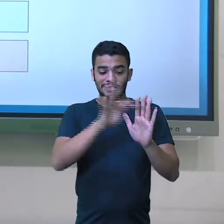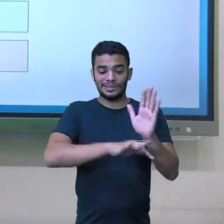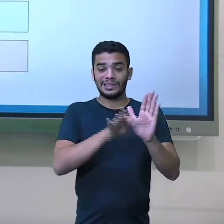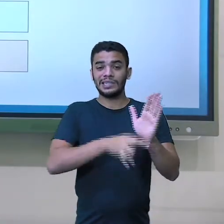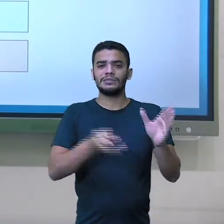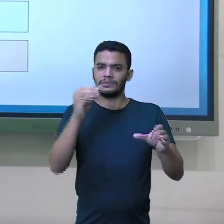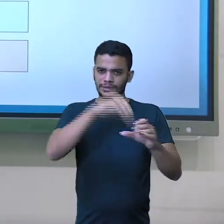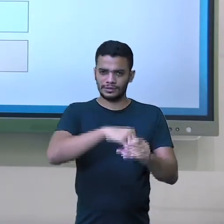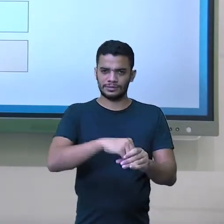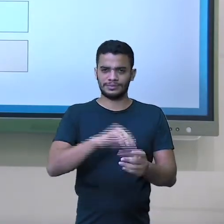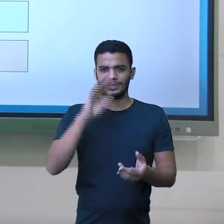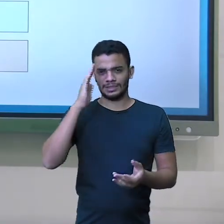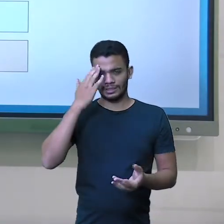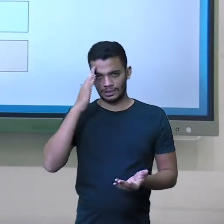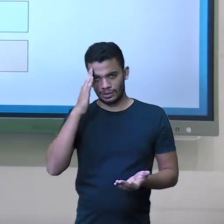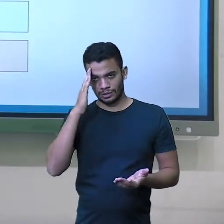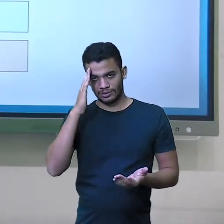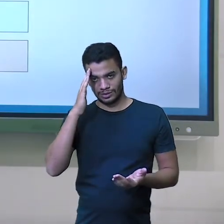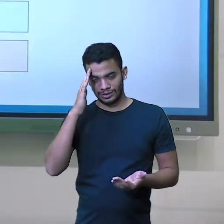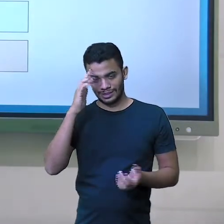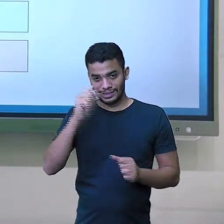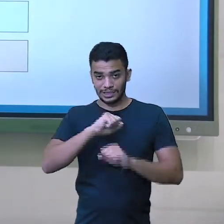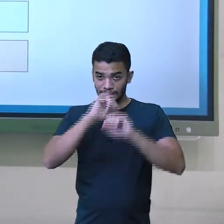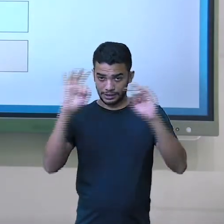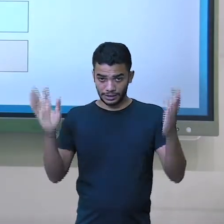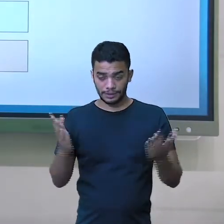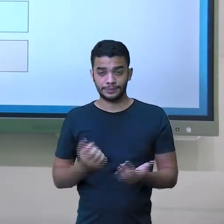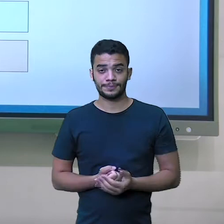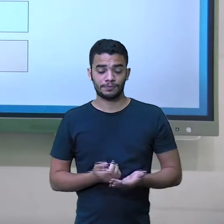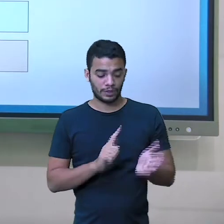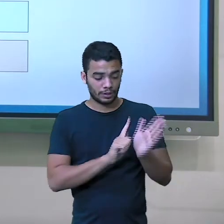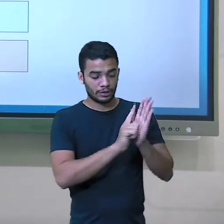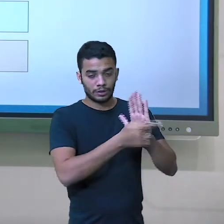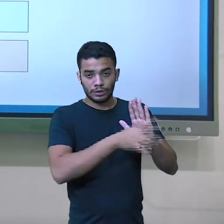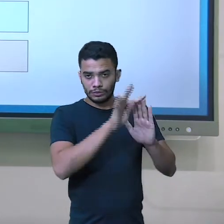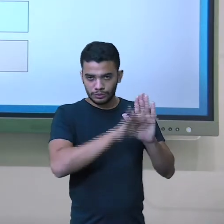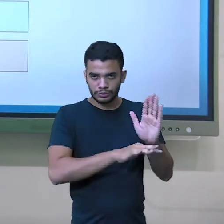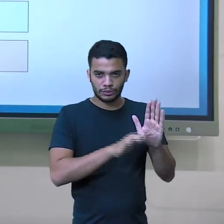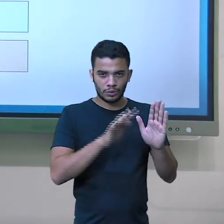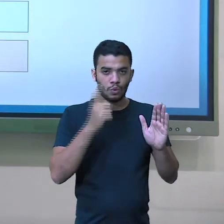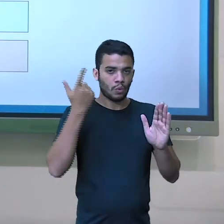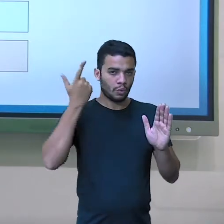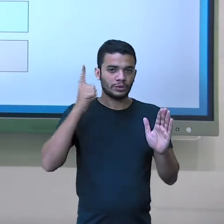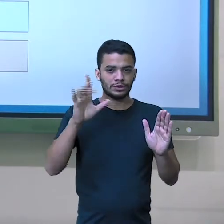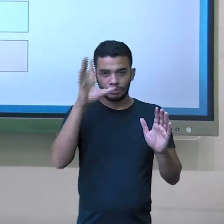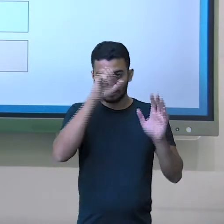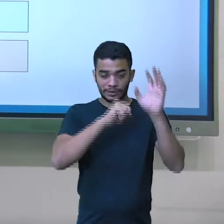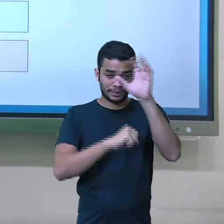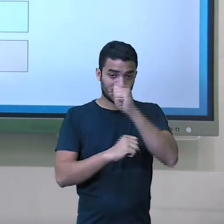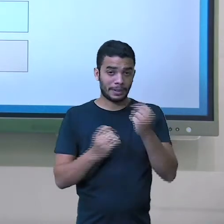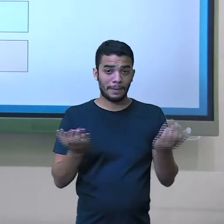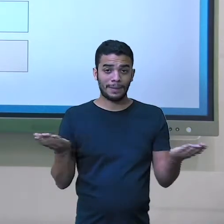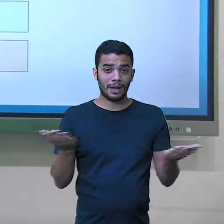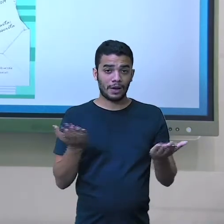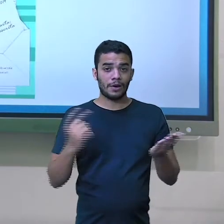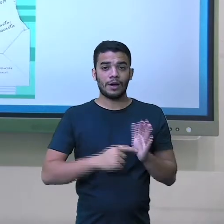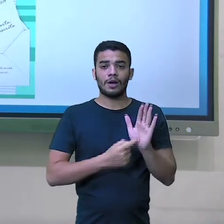aí, familiarizamos mais um pouco sobre os gêneros textuais. Vamos conhecer o nosso gênero de